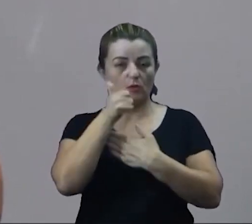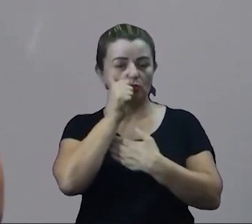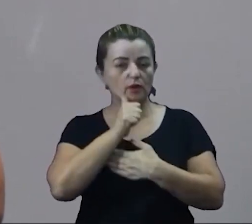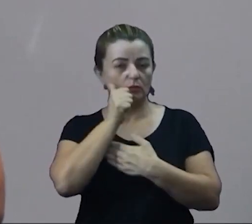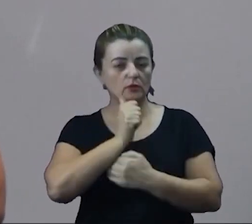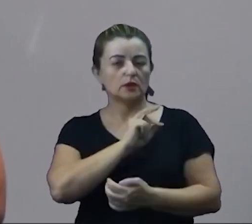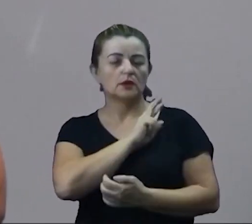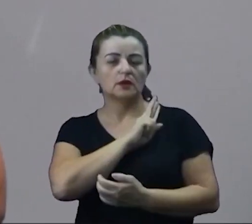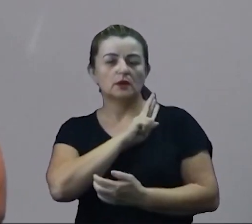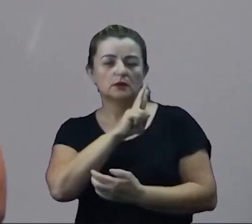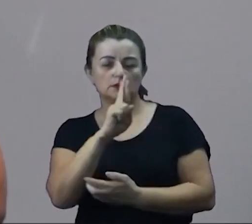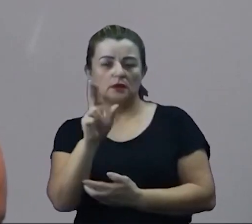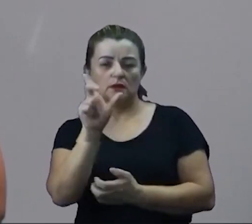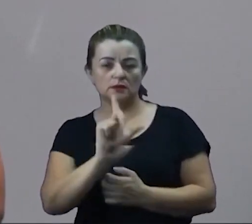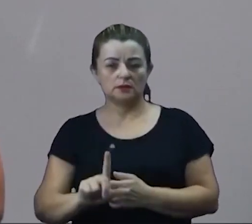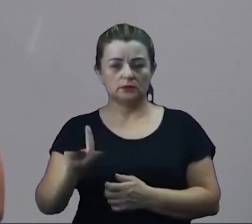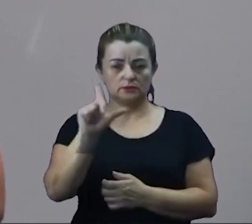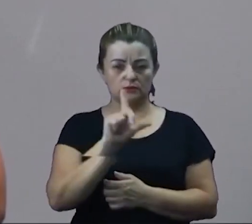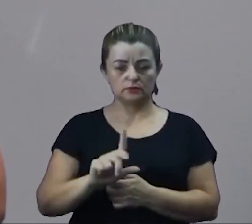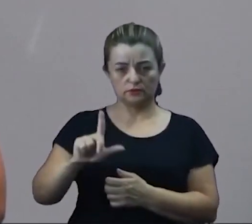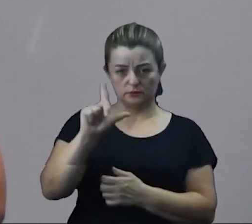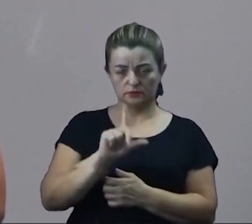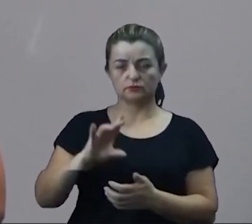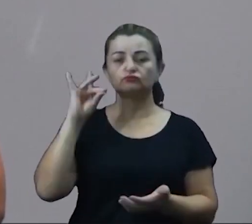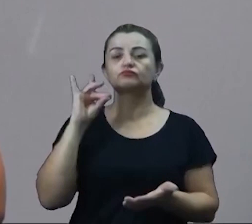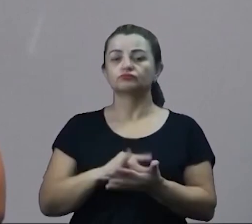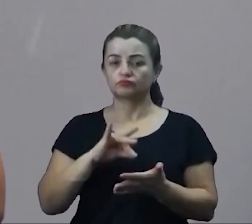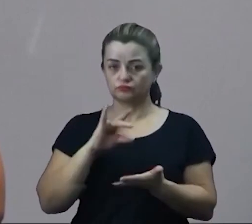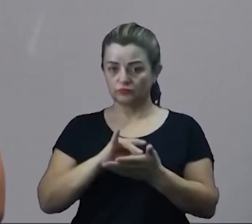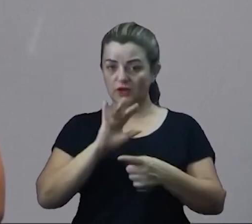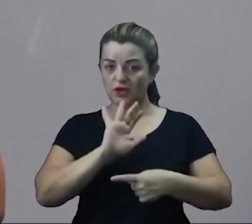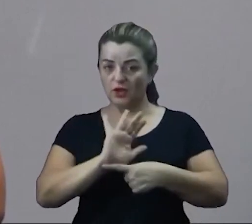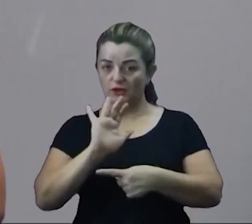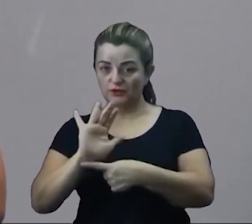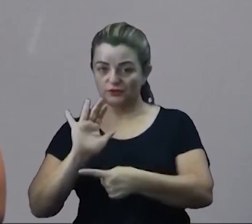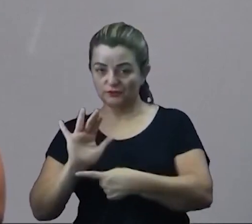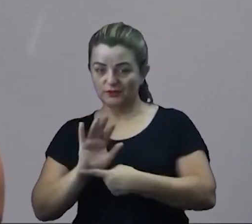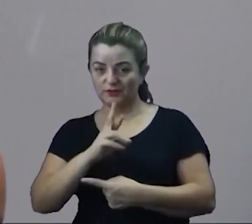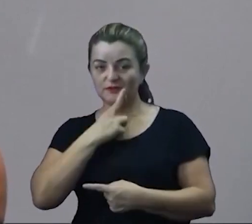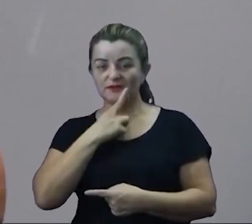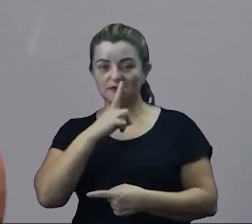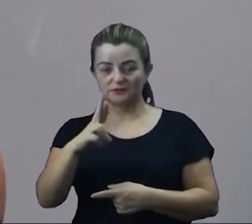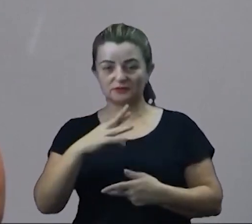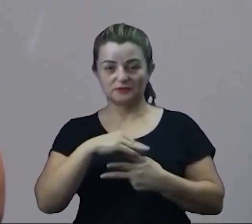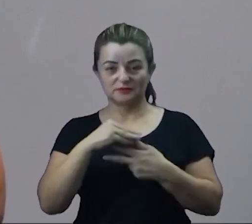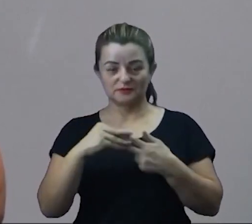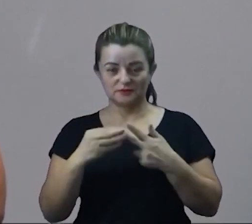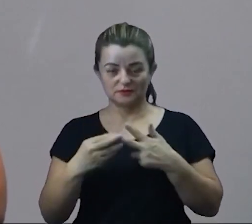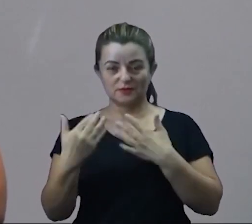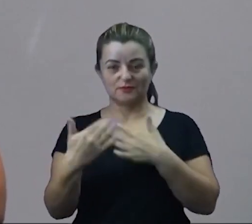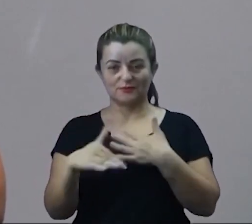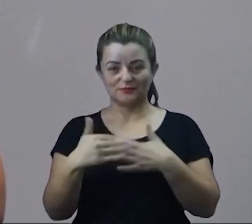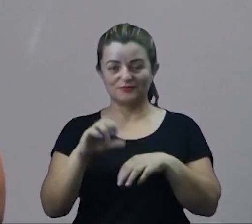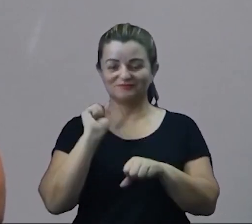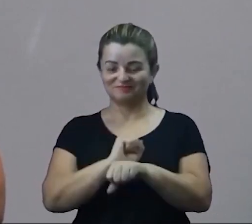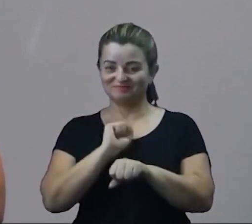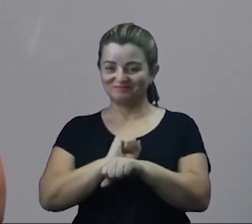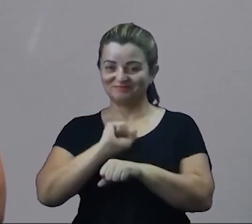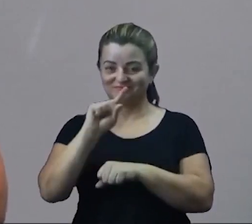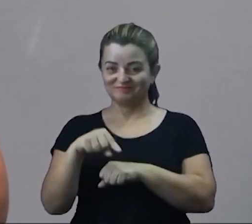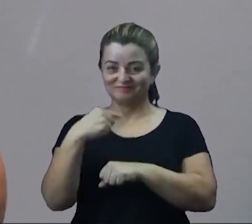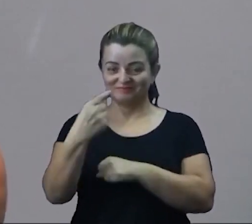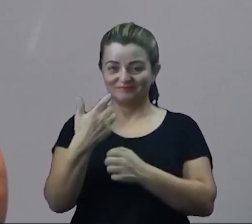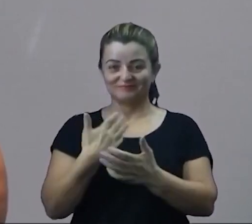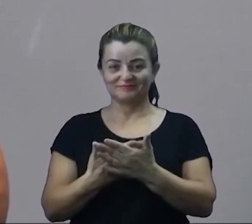sobre as representações na literatura. Isso com certeza vai ajudar você a responder mais questões, tá? Já estou aguardando vocês para a próxima